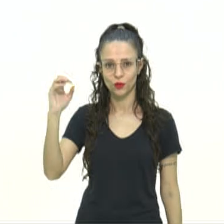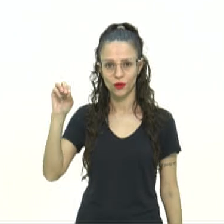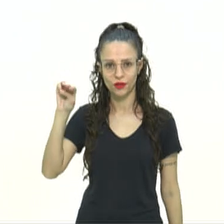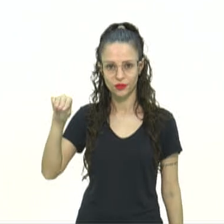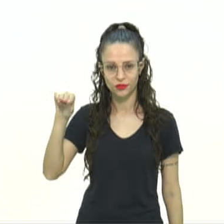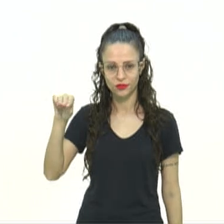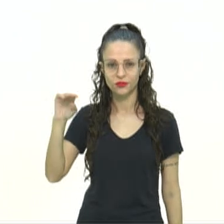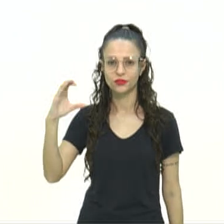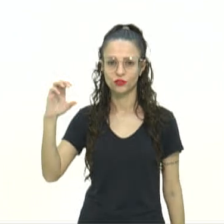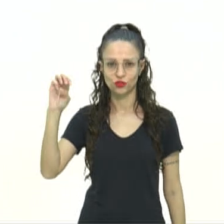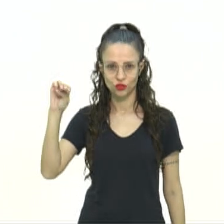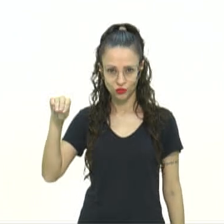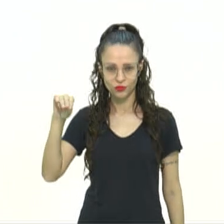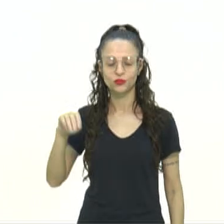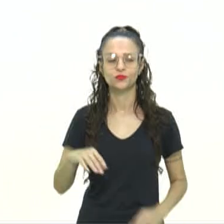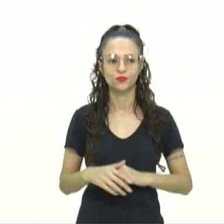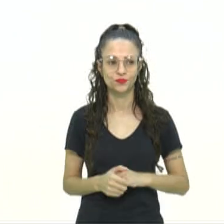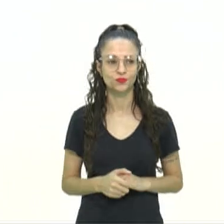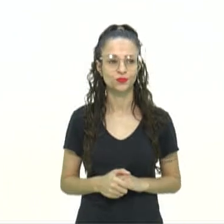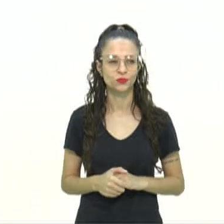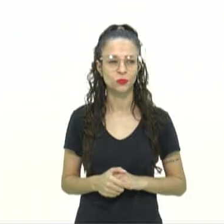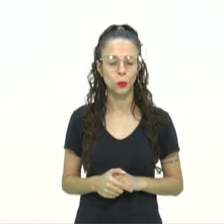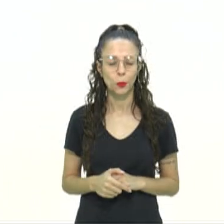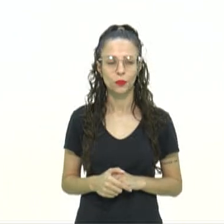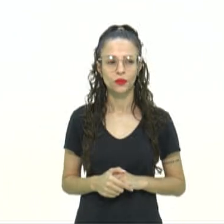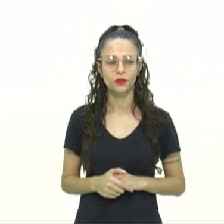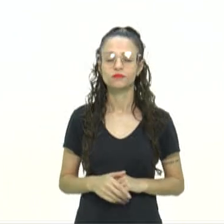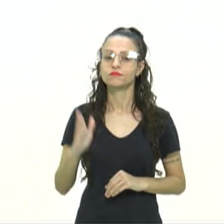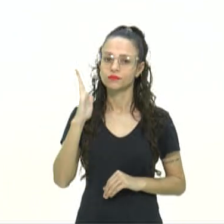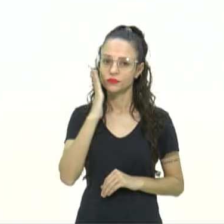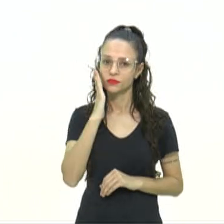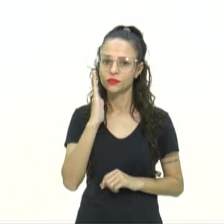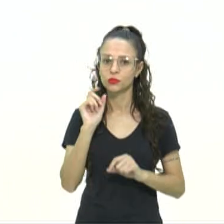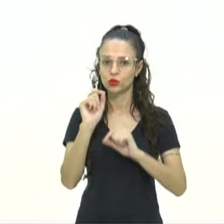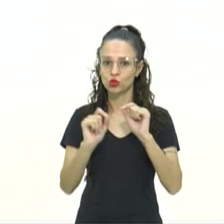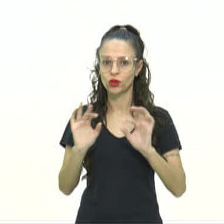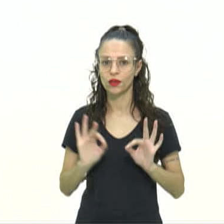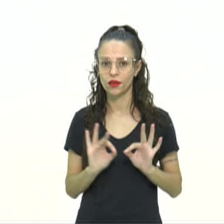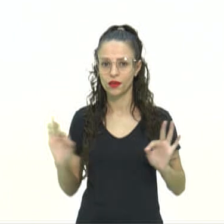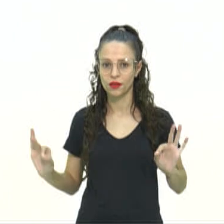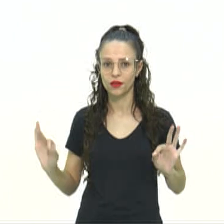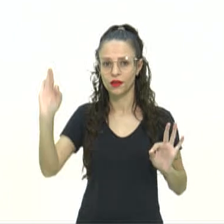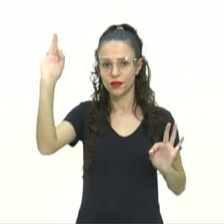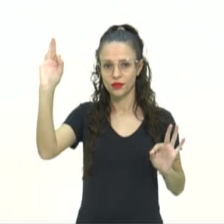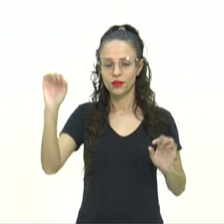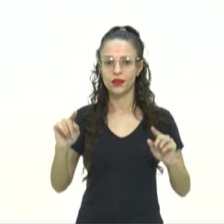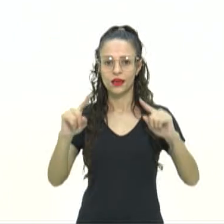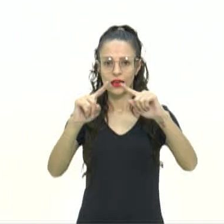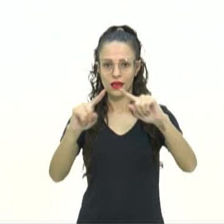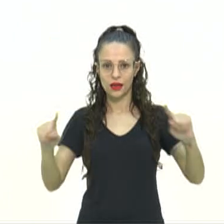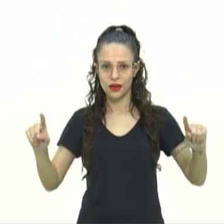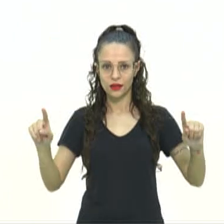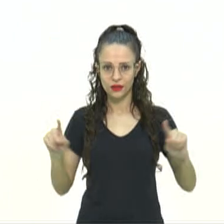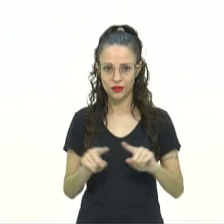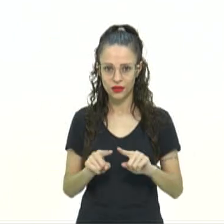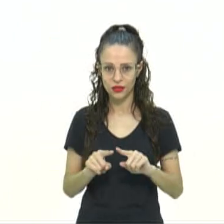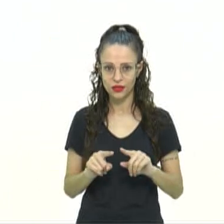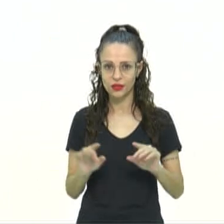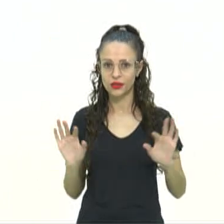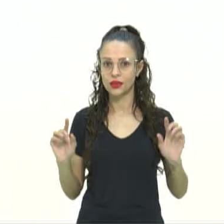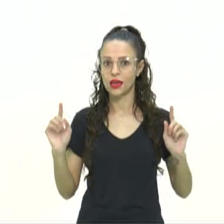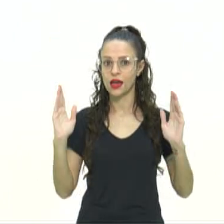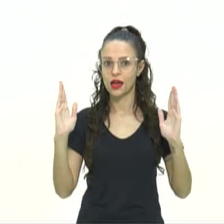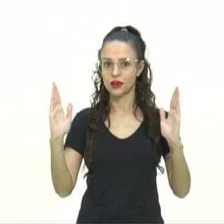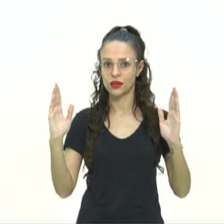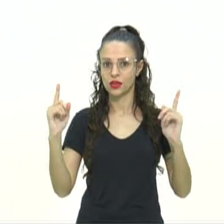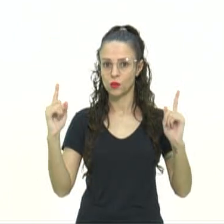ou 1,4 metros, ok? Sabendo que os 4 vértices do losango são equidistantes da borda...